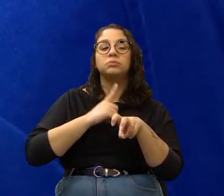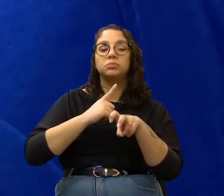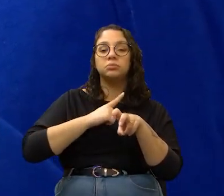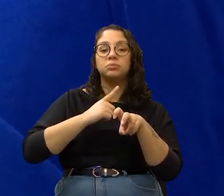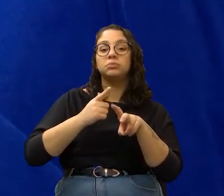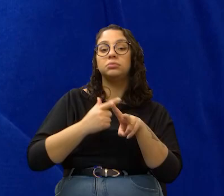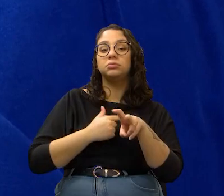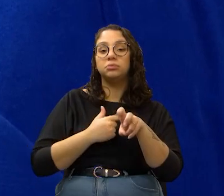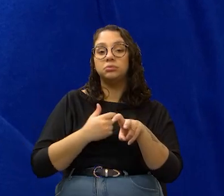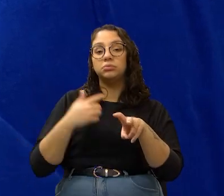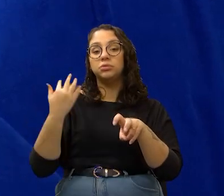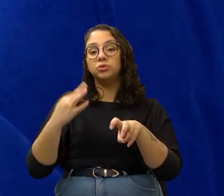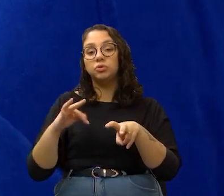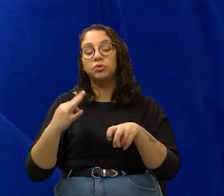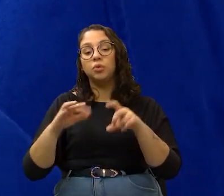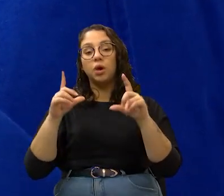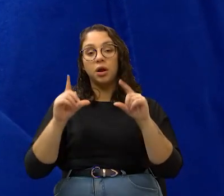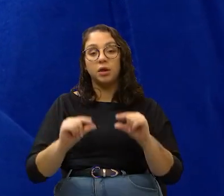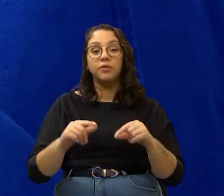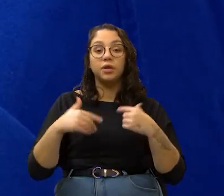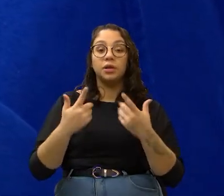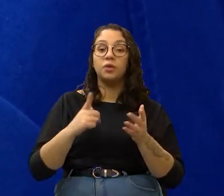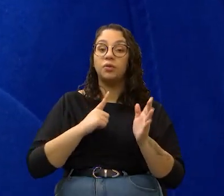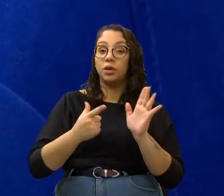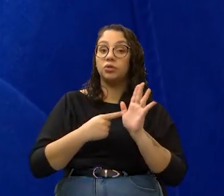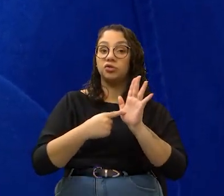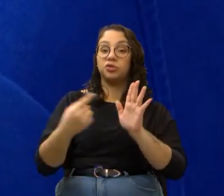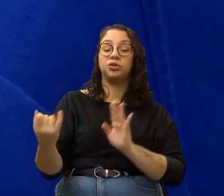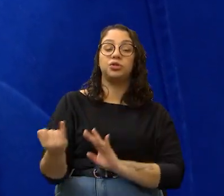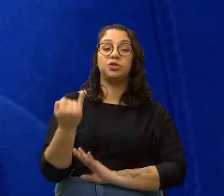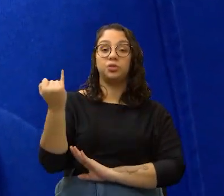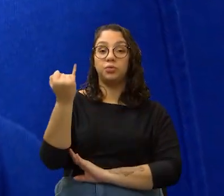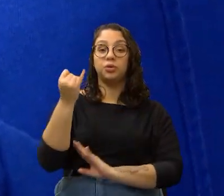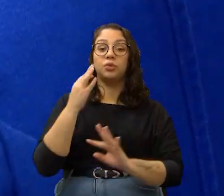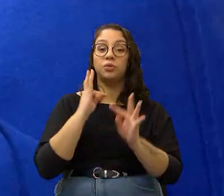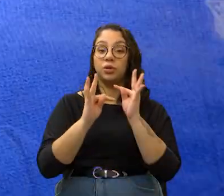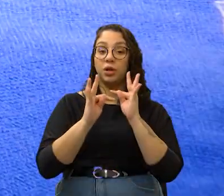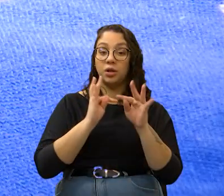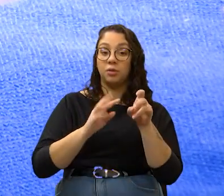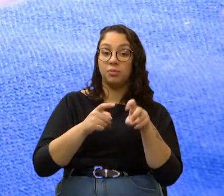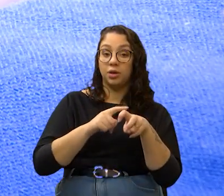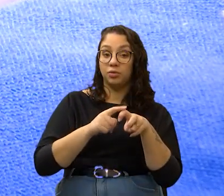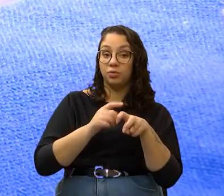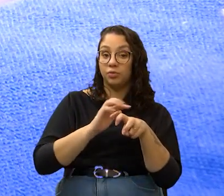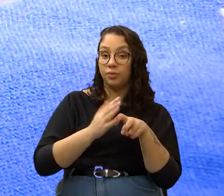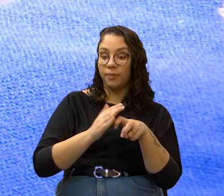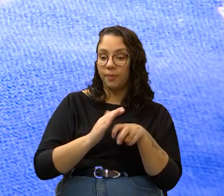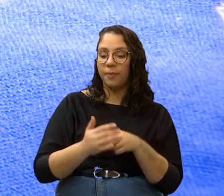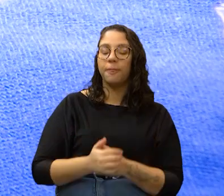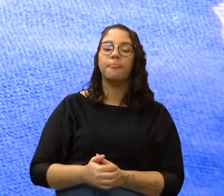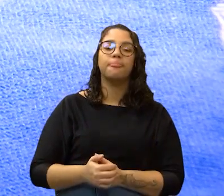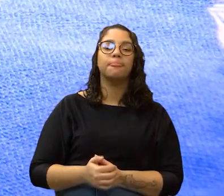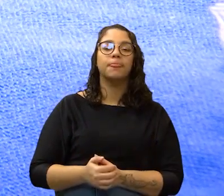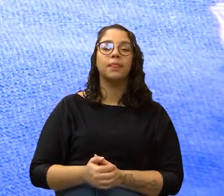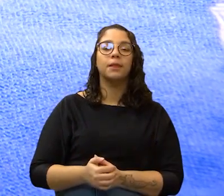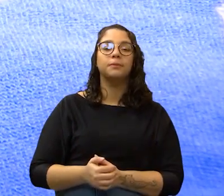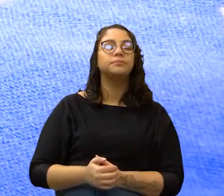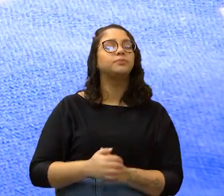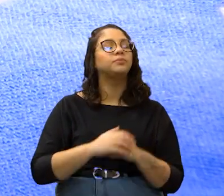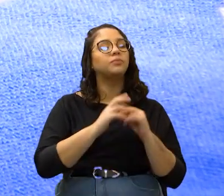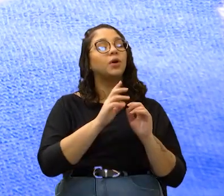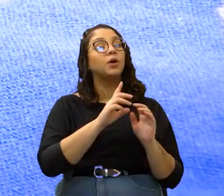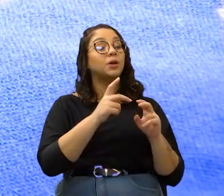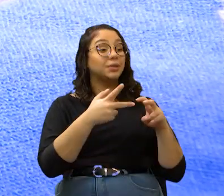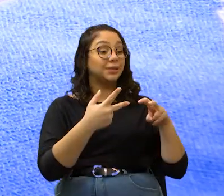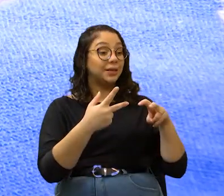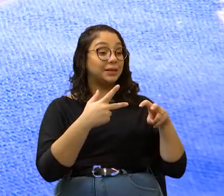resposta inflamatória e a dor do paciente. Então, tem uma indicação importante aí para o tratamento intraarticular. Sobre